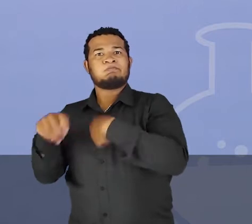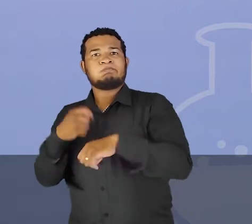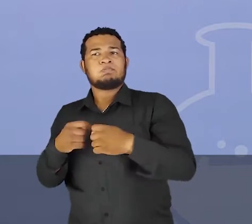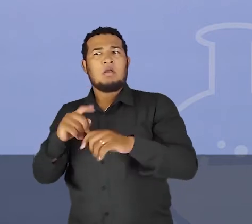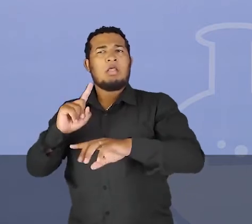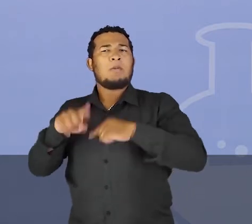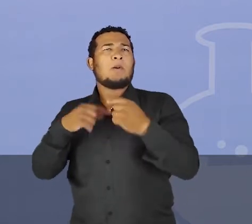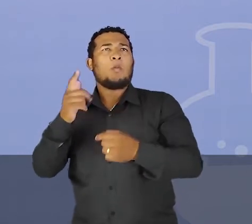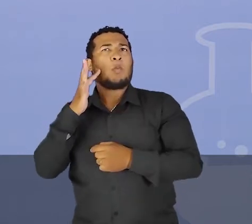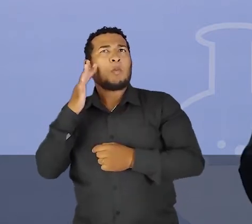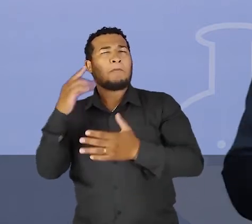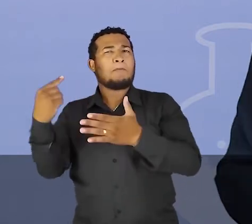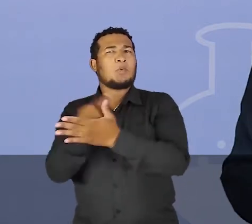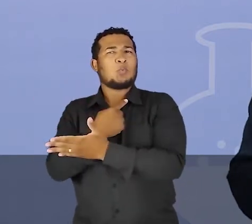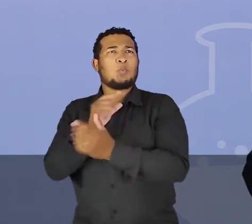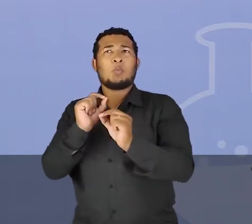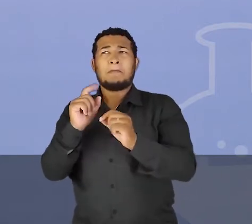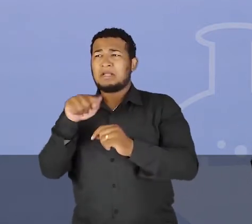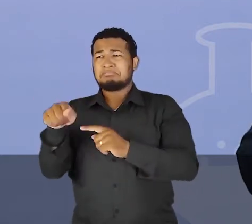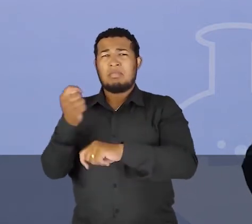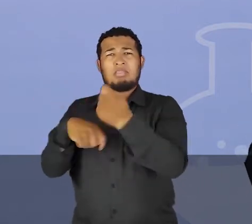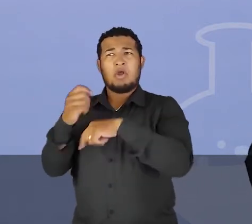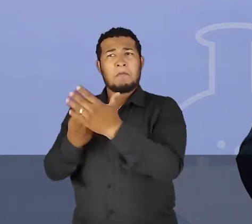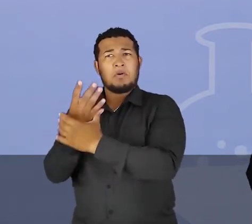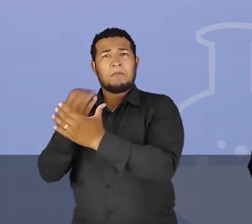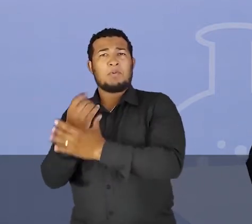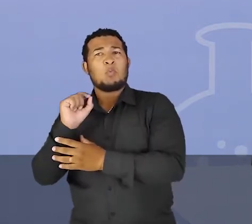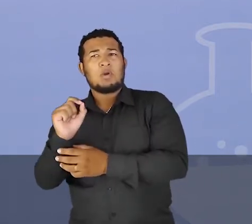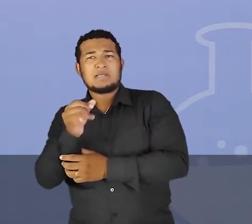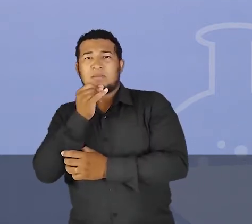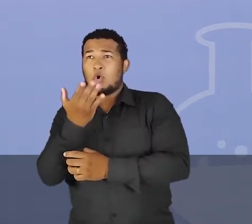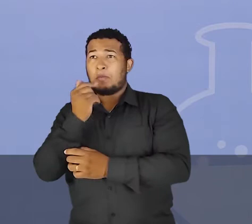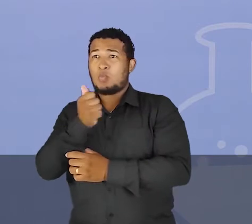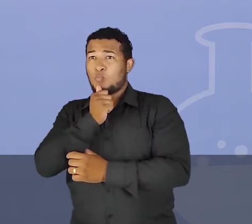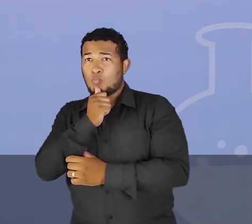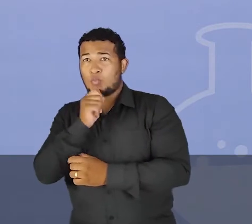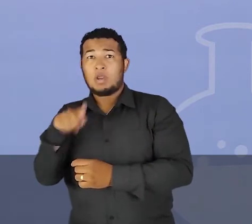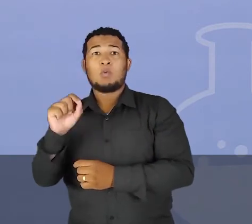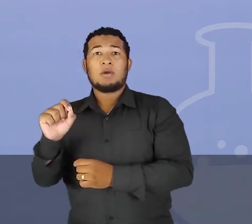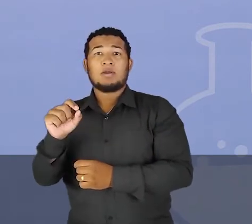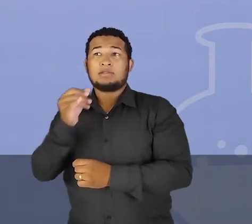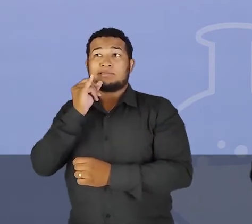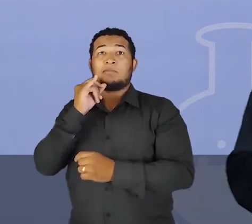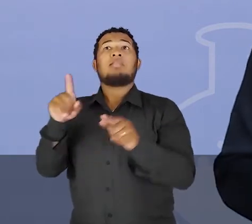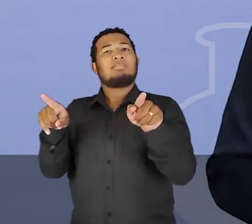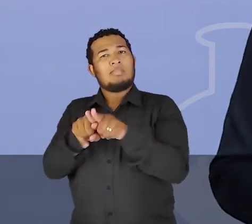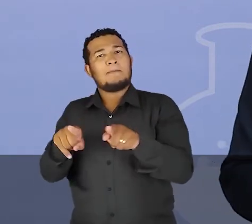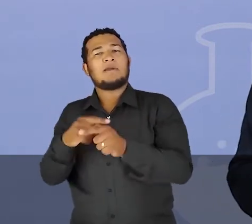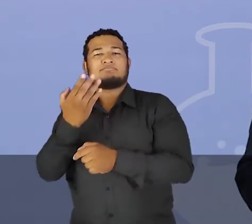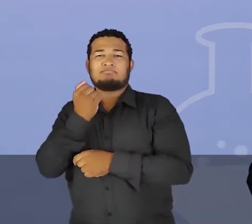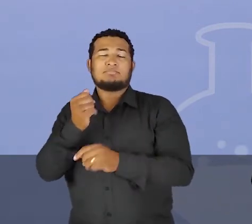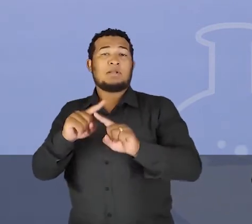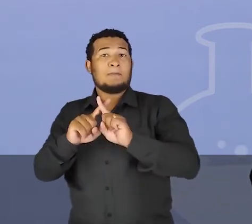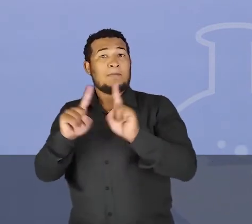perguntar aí, tá bom, professor, então o que o agronegócio produz, já que não está produzindo alimento? Produz também alimento, tá?